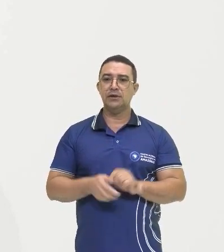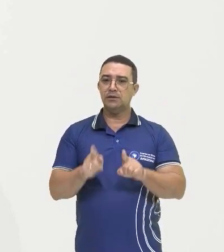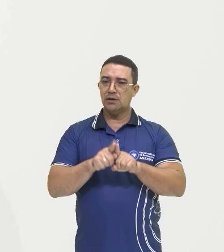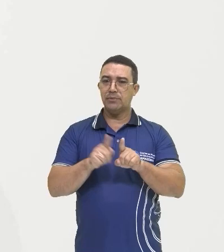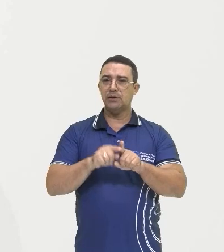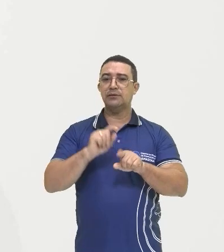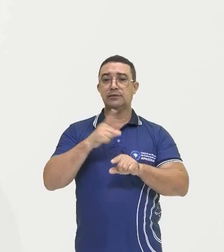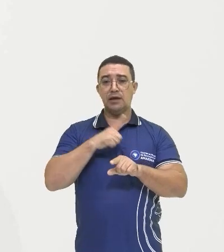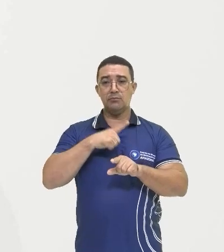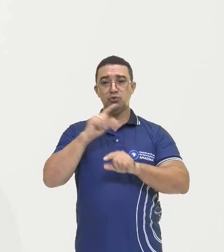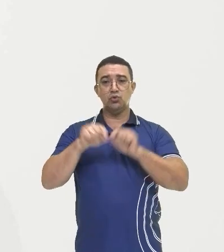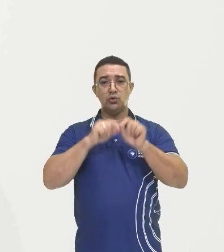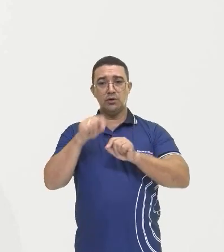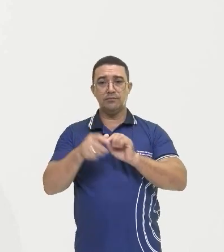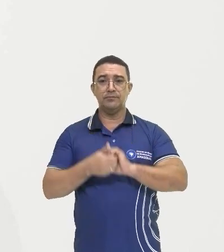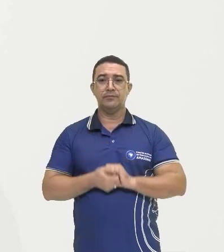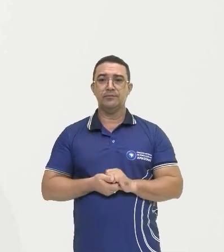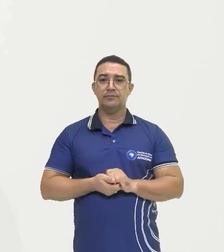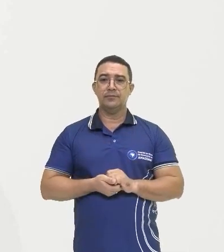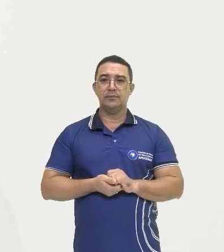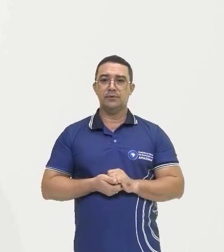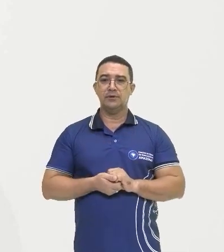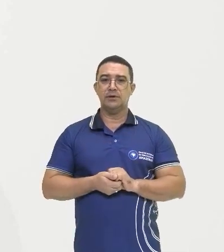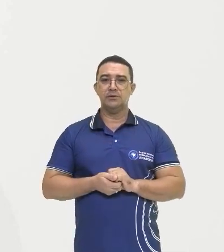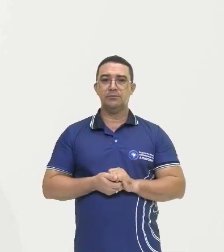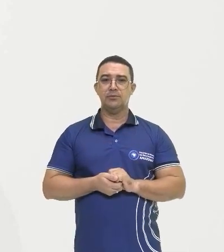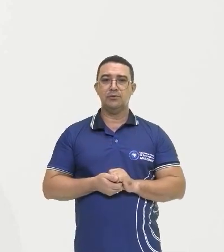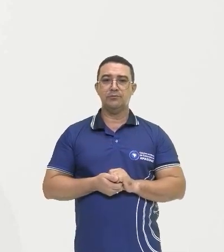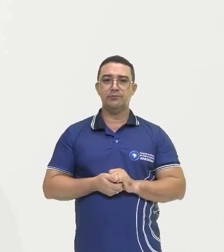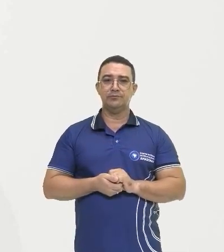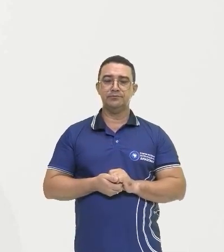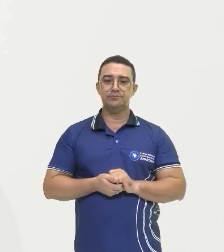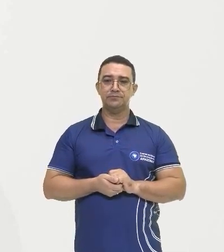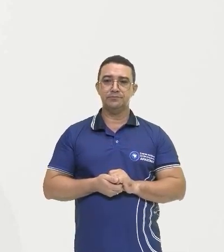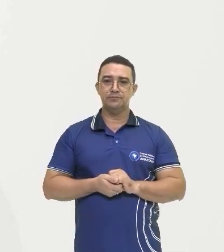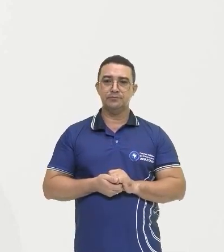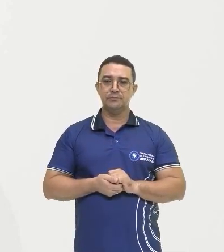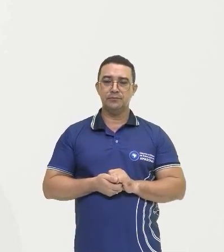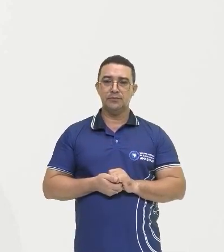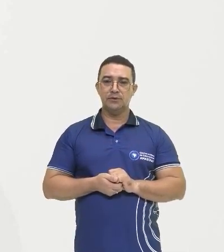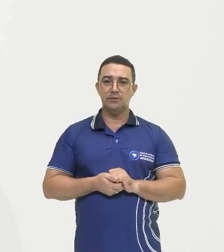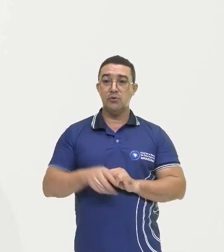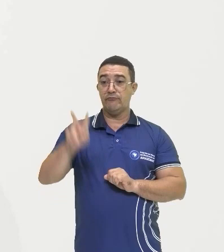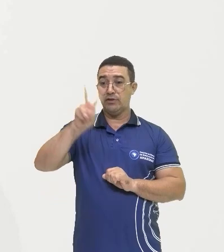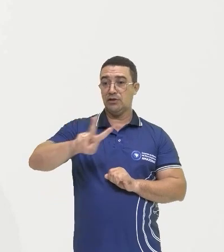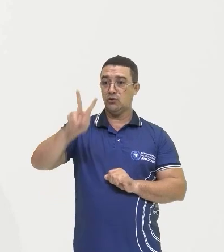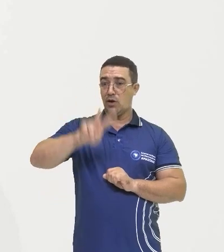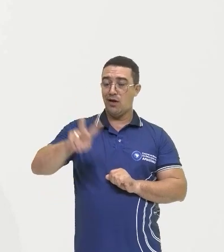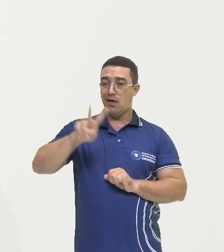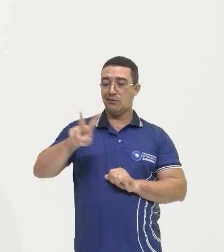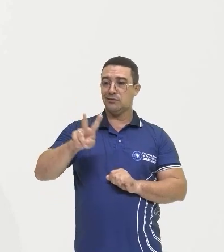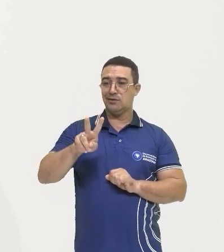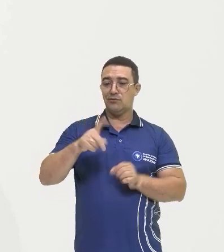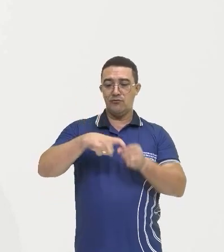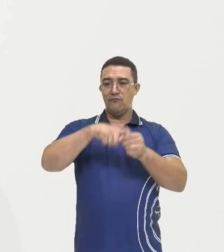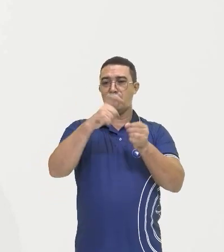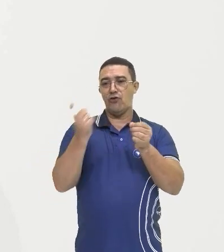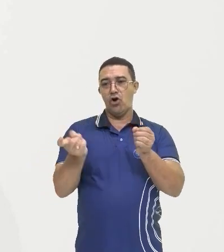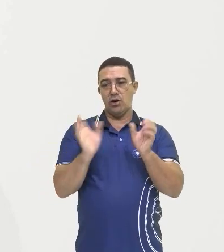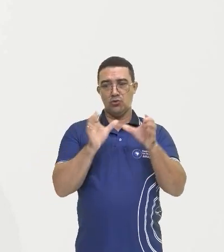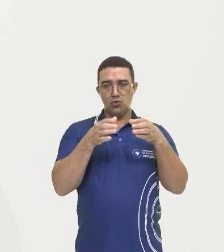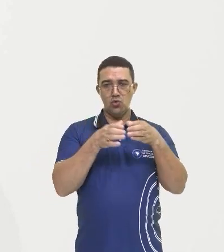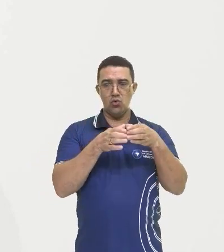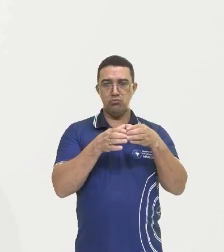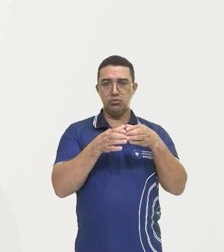aduaneira, tá certo? Ressalta aqui que a Venezuela ela está suspensa por questões políticas, tudo bem? E a gente tem como membro